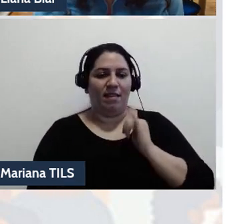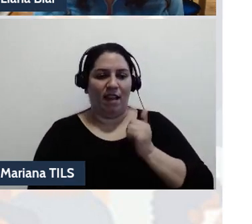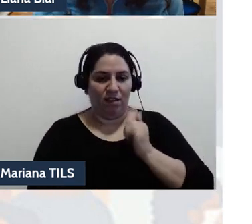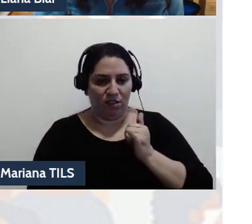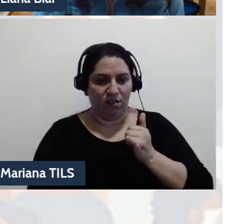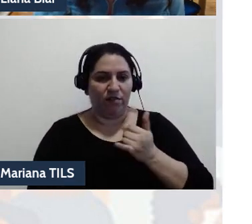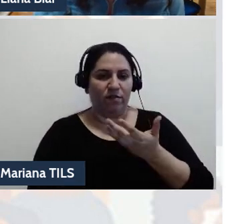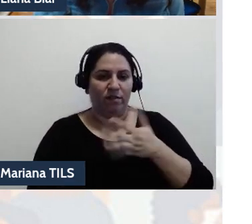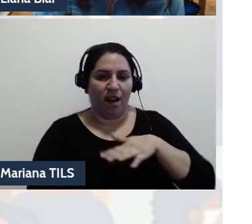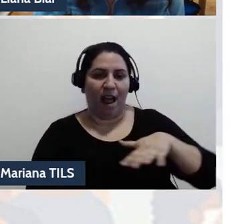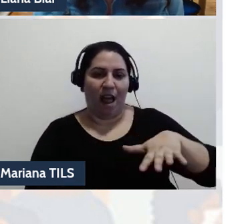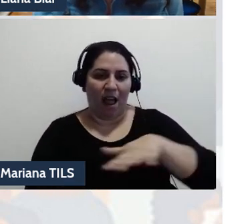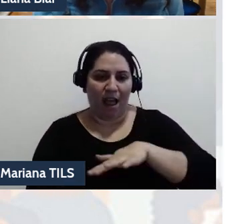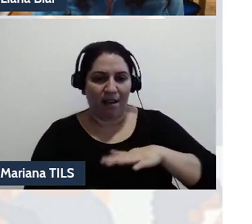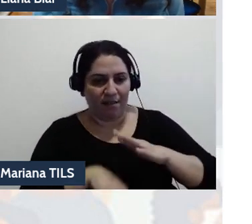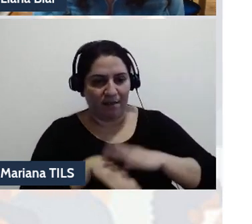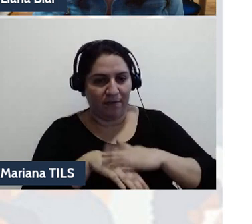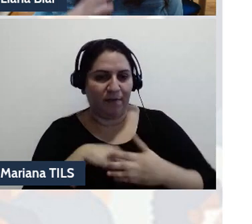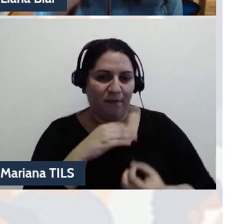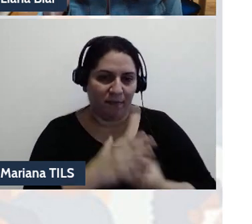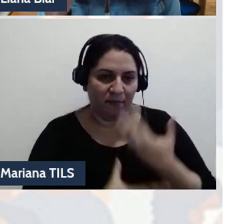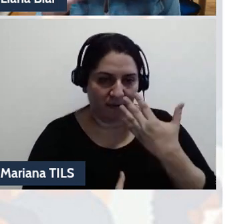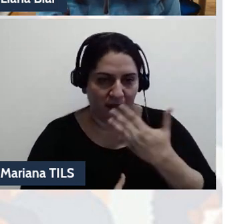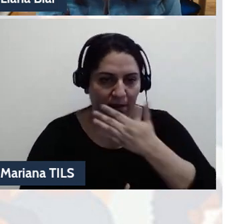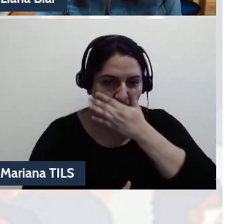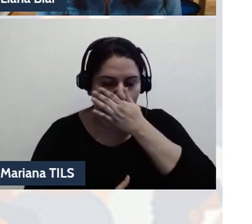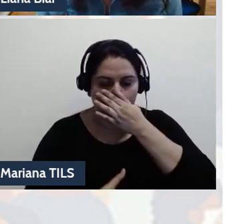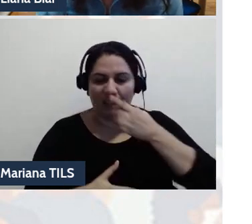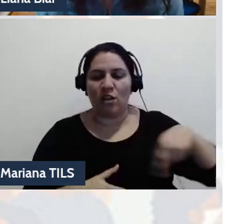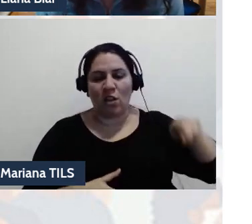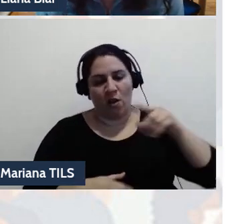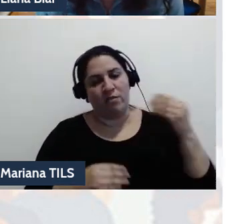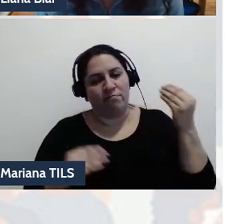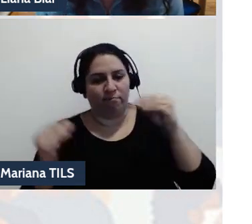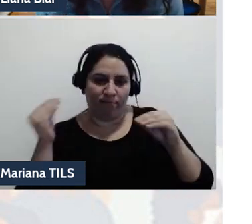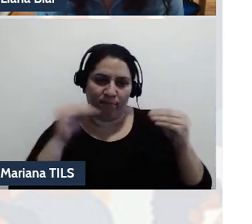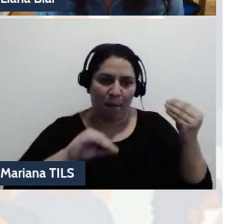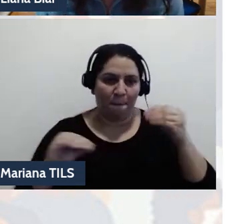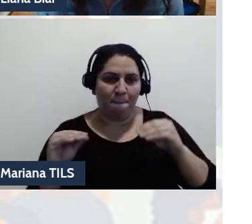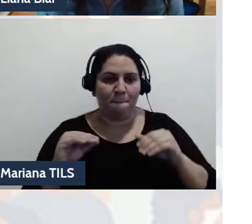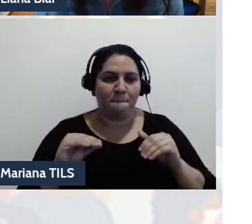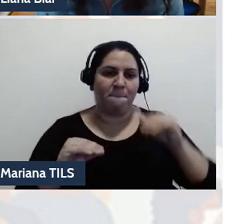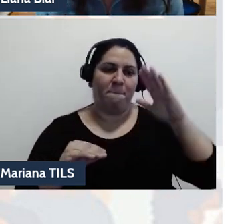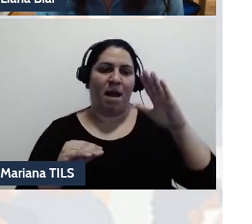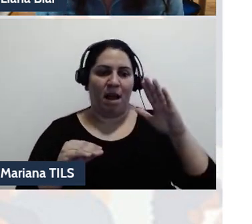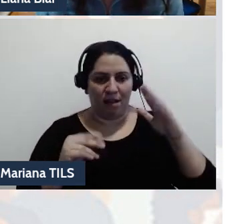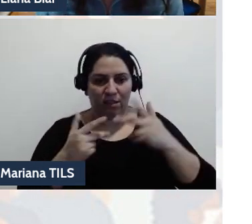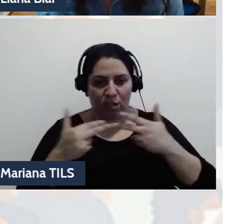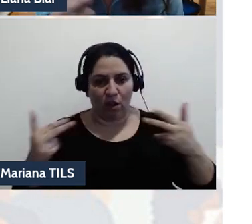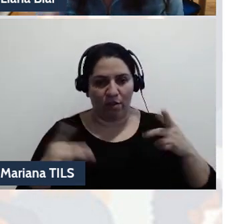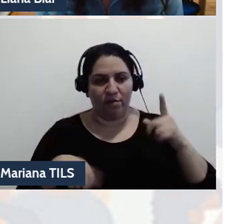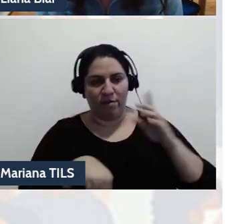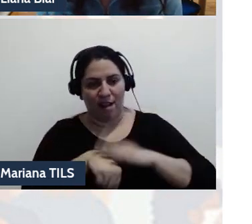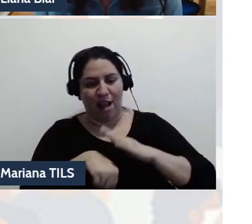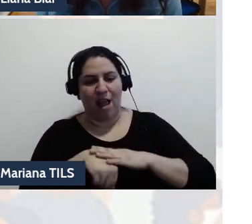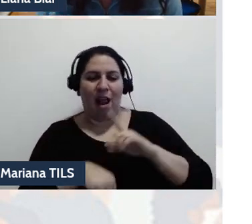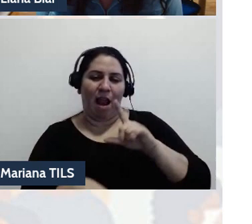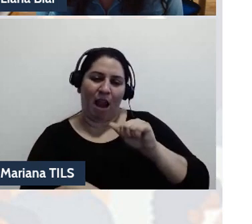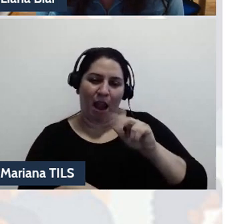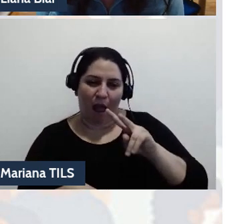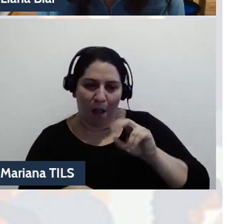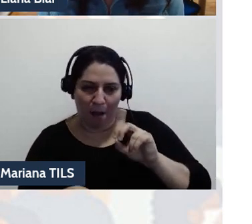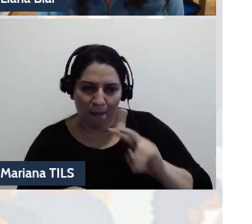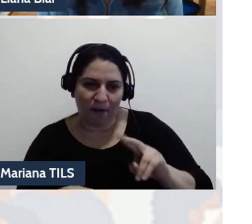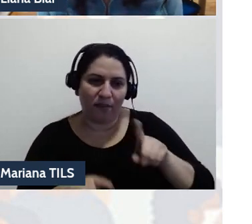do campo. Né? Frequentemente a gente complexifica, né, essa estrutura proposta pelo Labov. Mais tarde, na